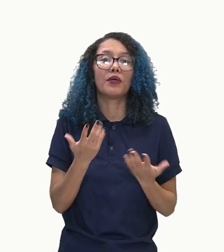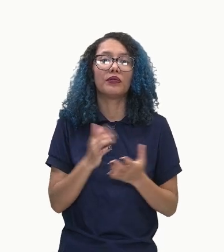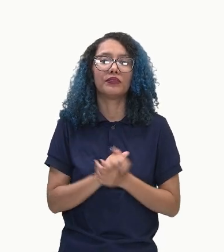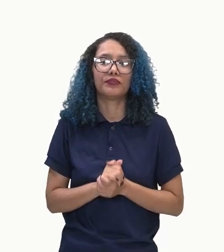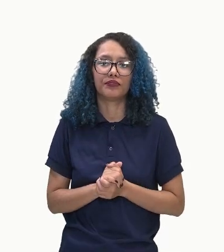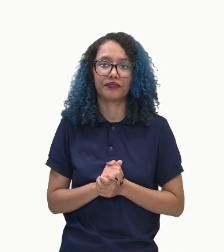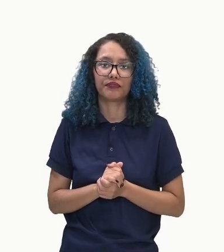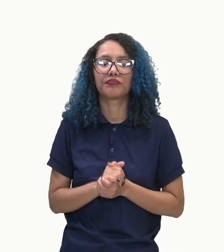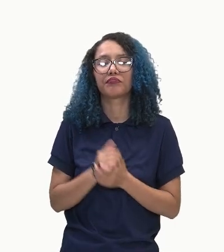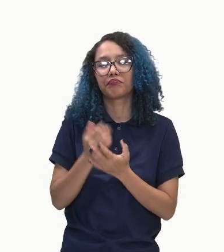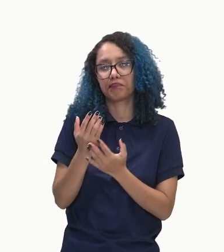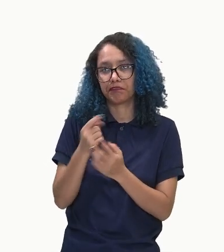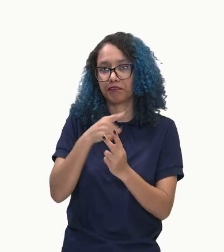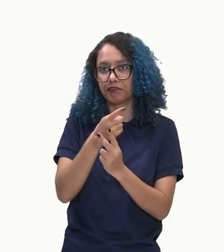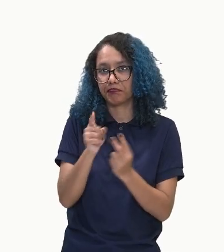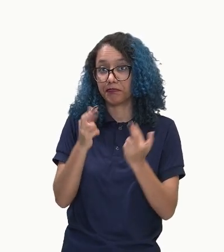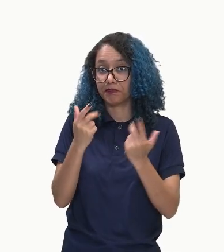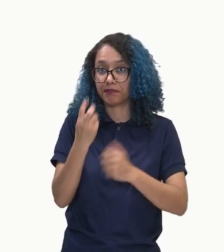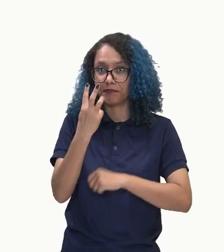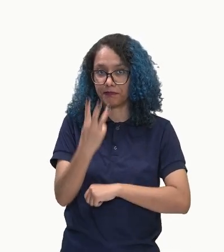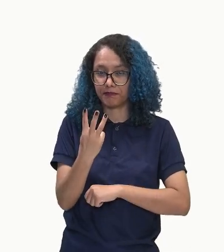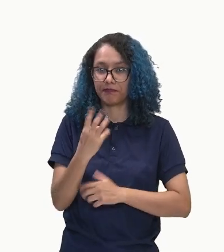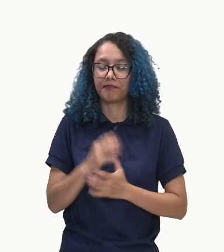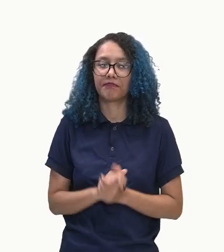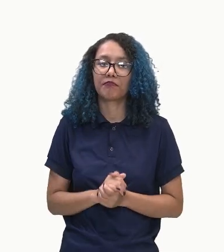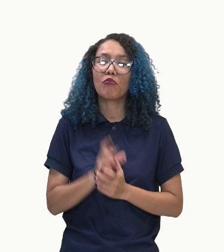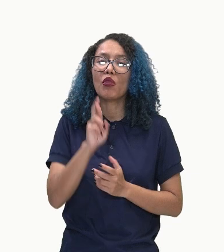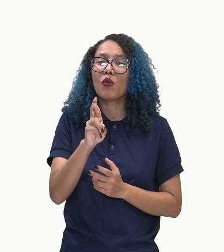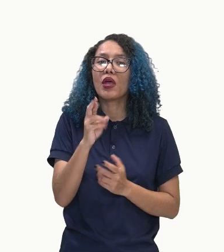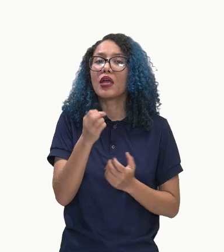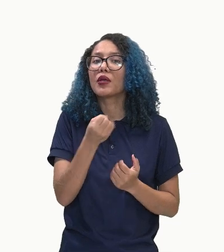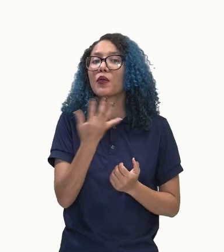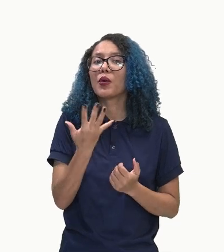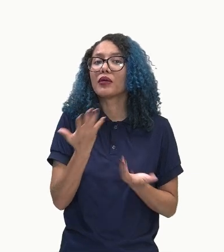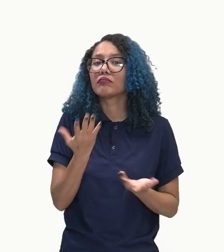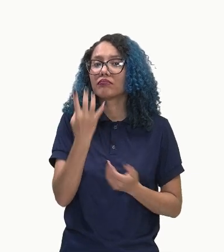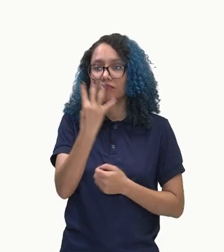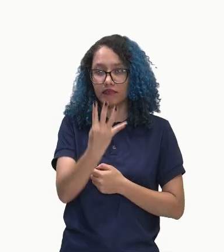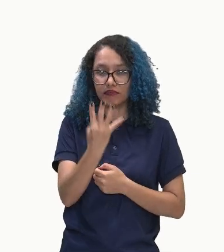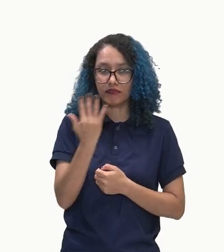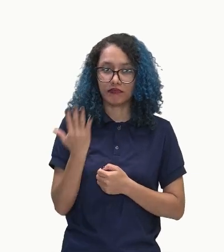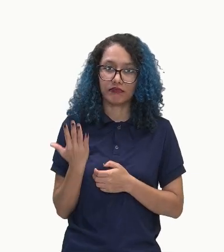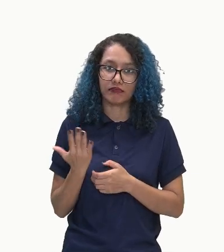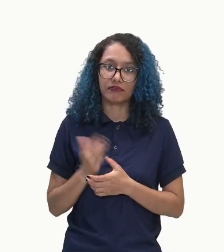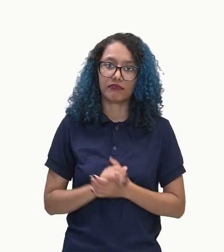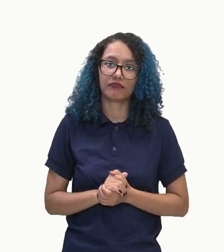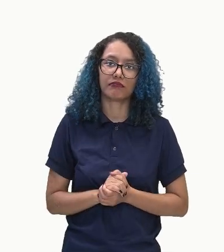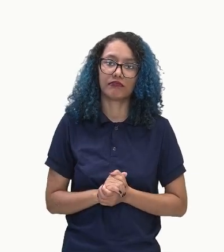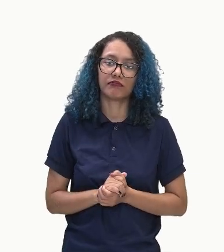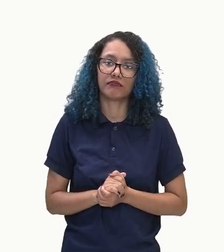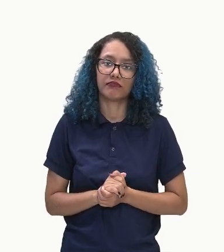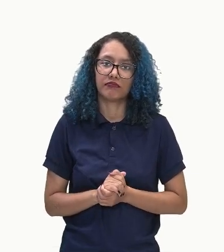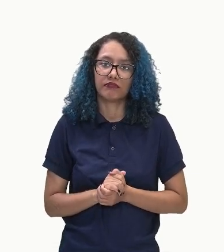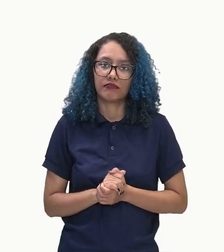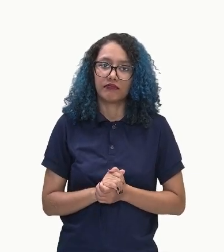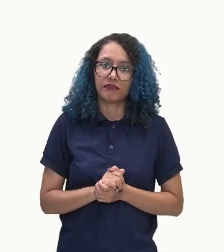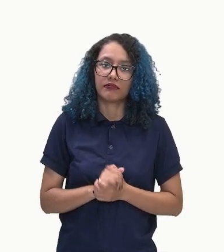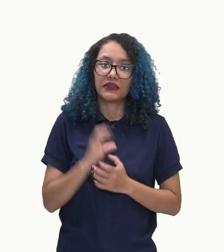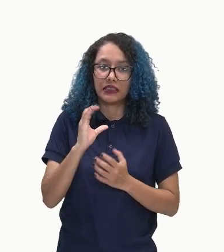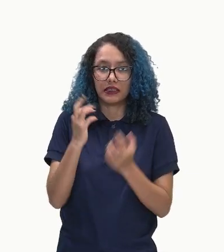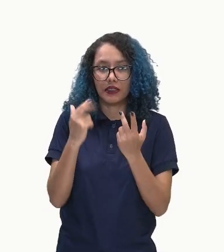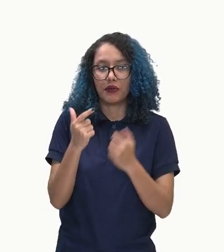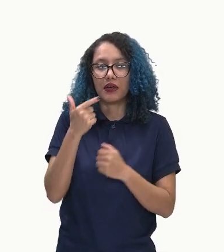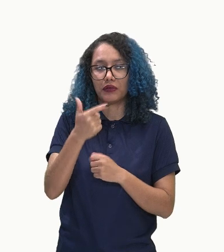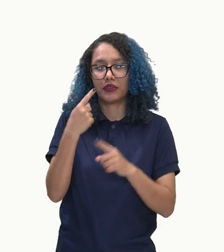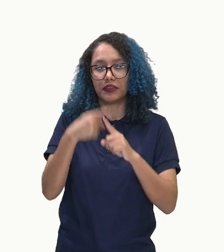é igual a 3. Tá legal? E o raio? O raio é 4. Então, comprimento igual 2 vezes